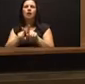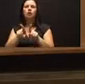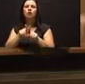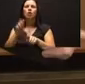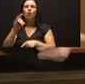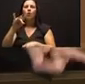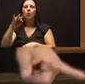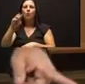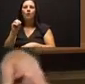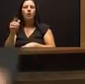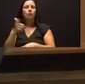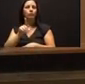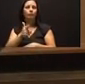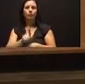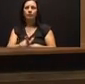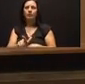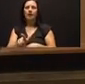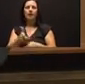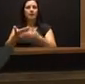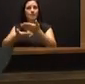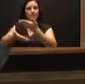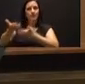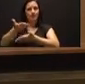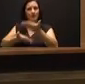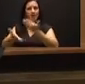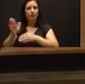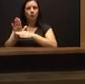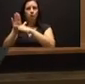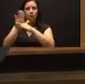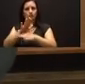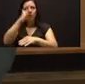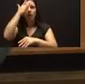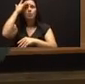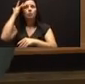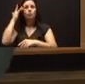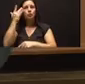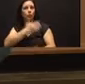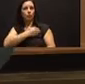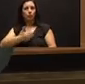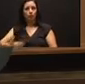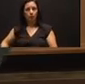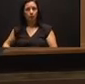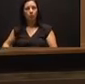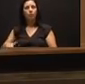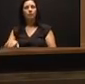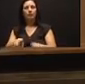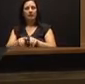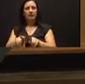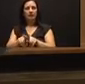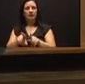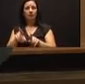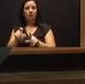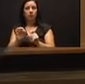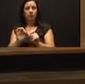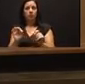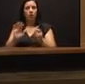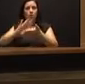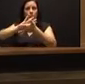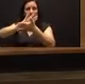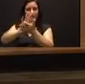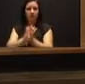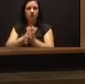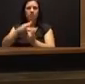médico não está recebendo e não está atendendo os funcionários públicos municipais de Cubatão. Chegou um colapso total, a